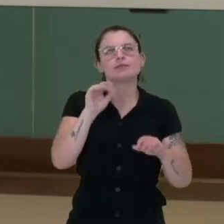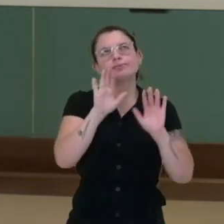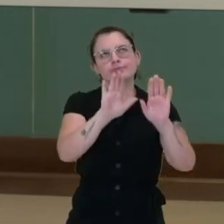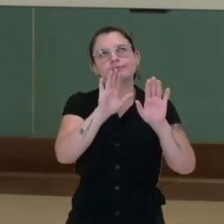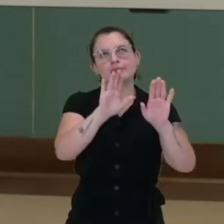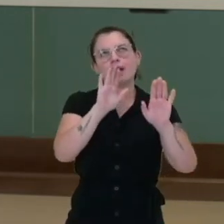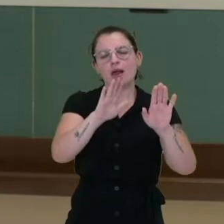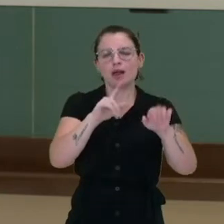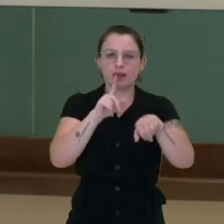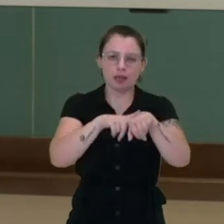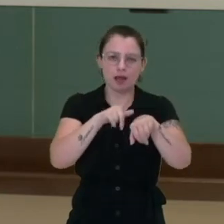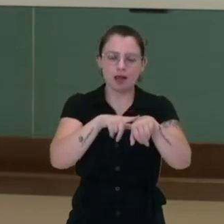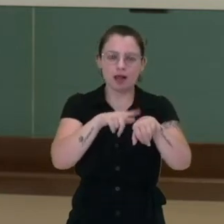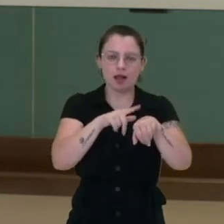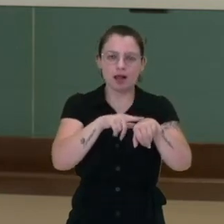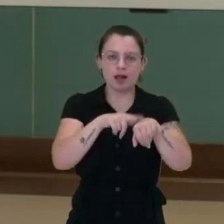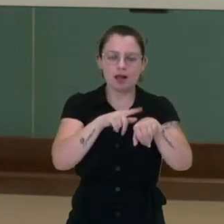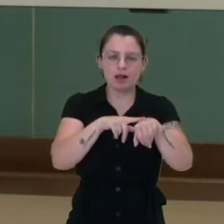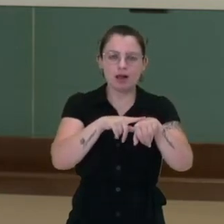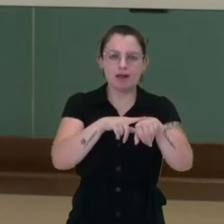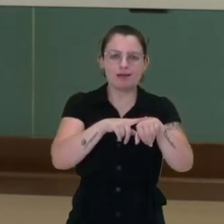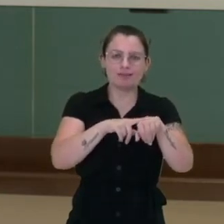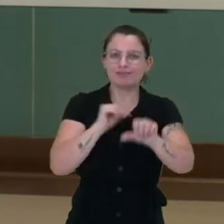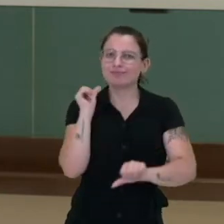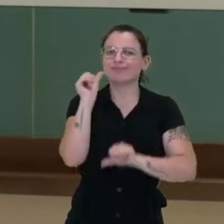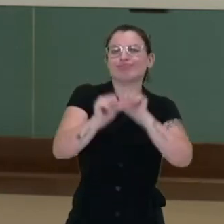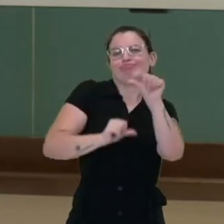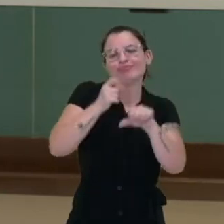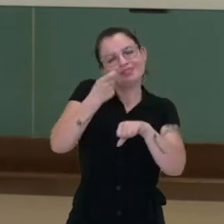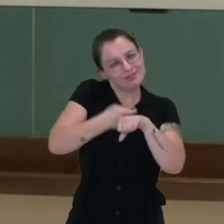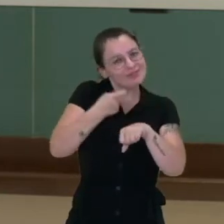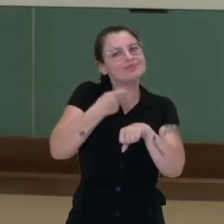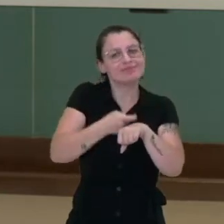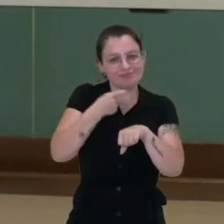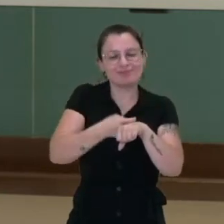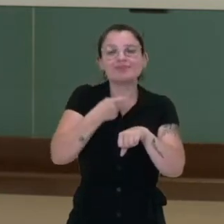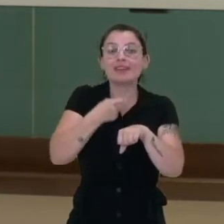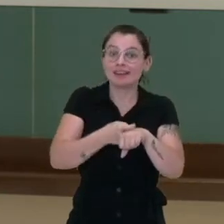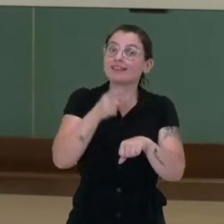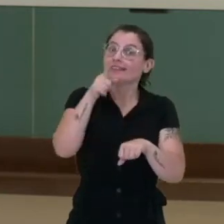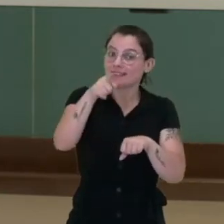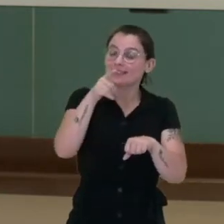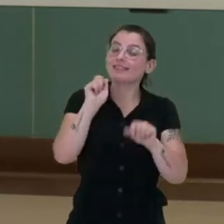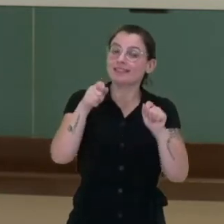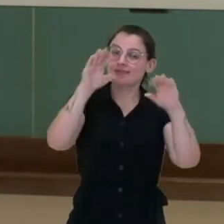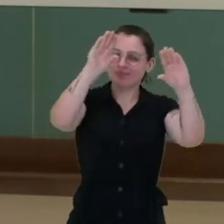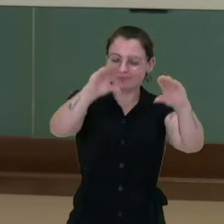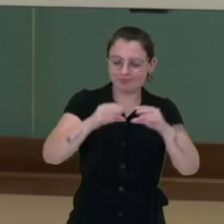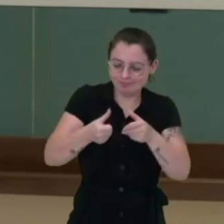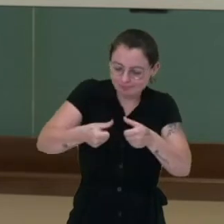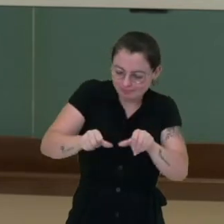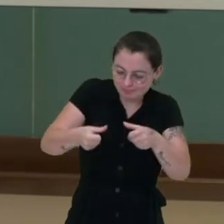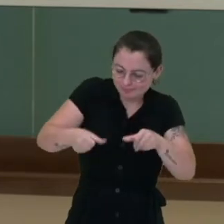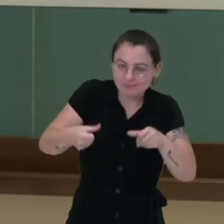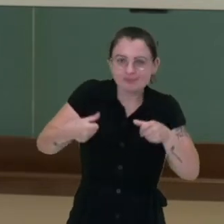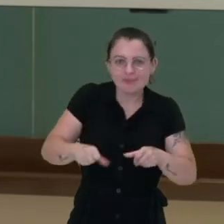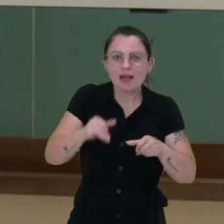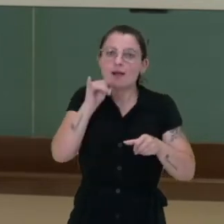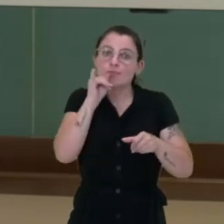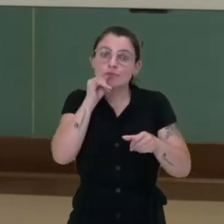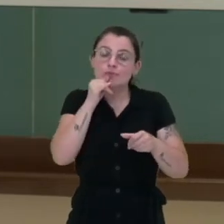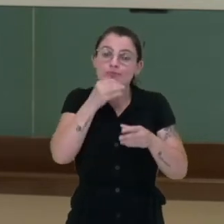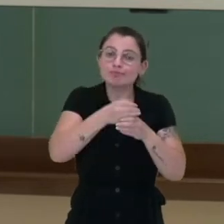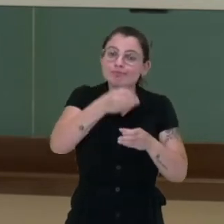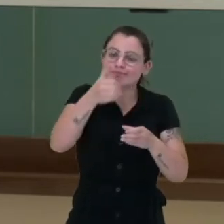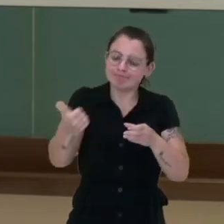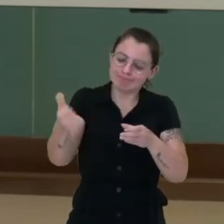tempo, passa do estado líquido para o estado sólido e você pode retirar essas pedrinhas de gelo para colocar, por exemplo, no